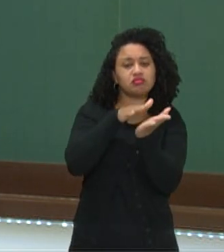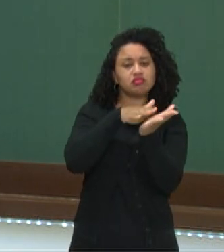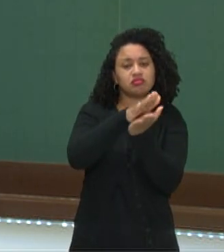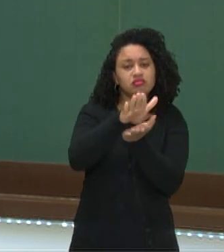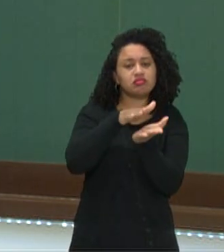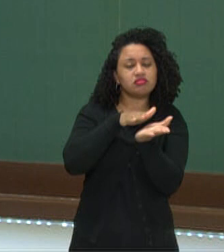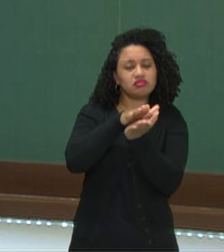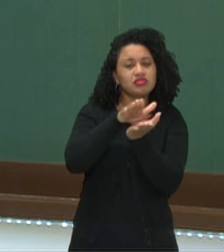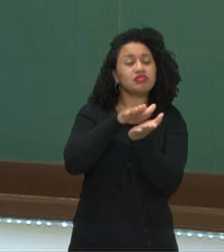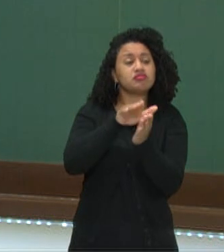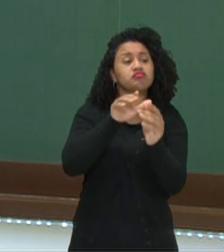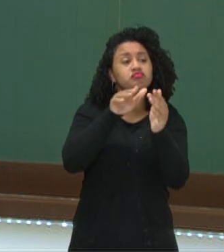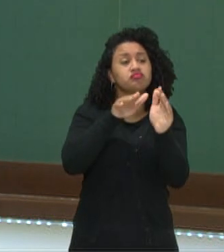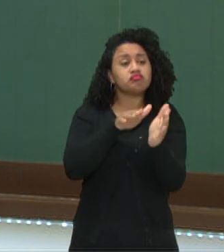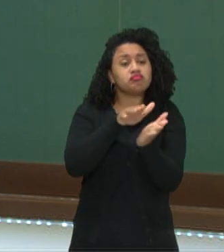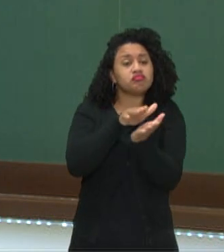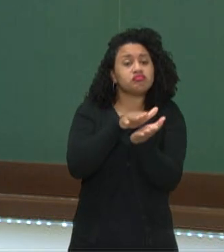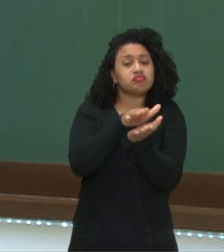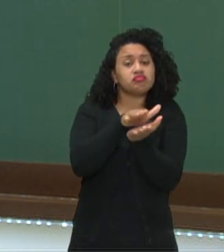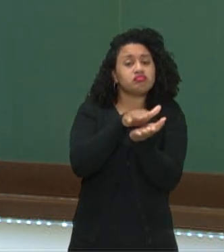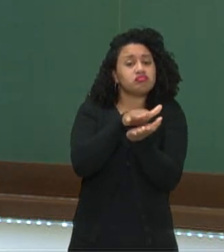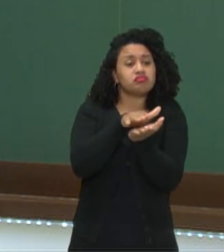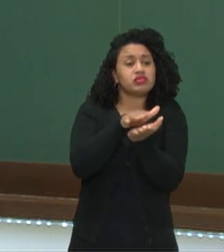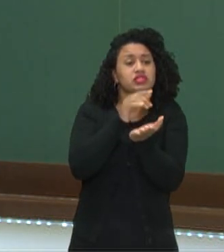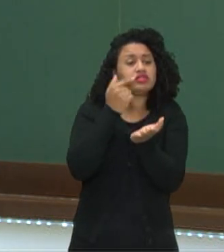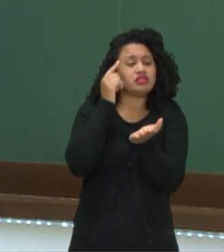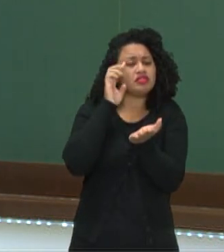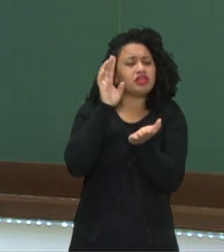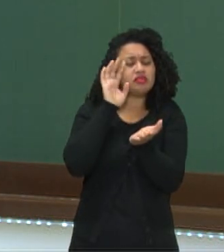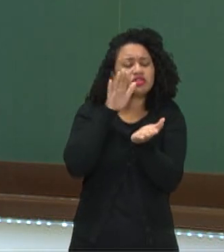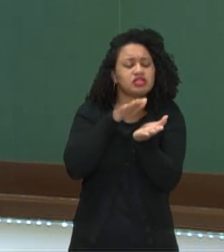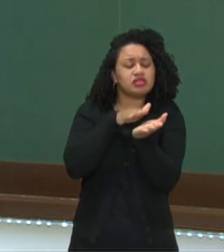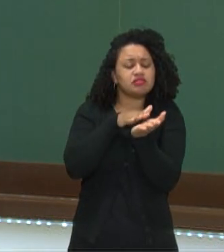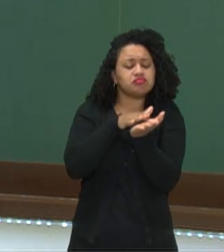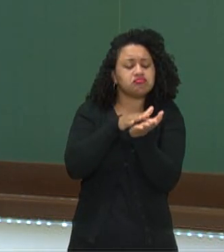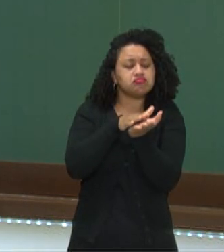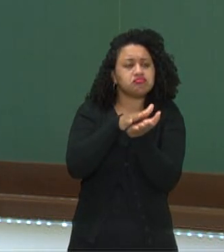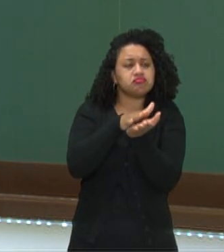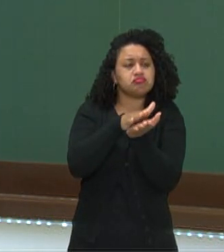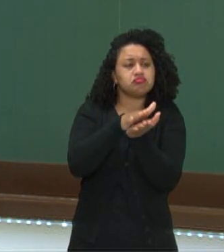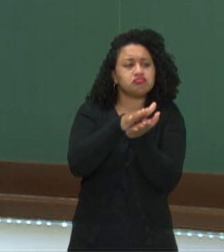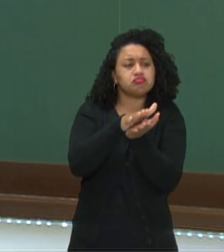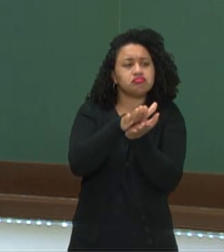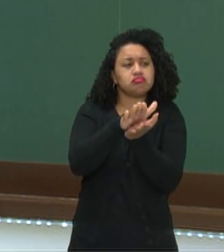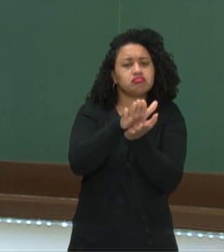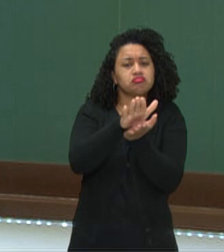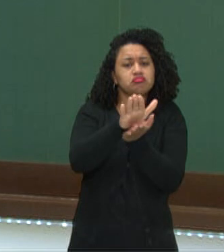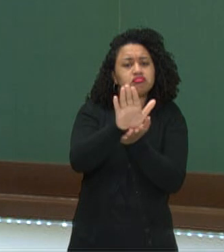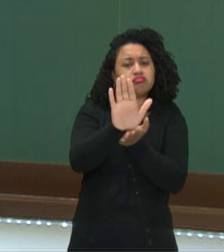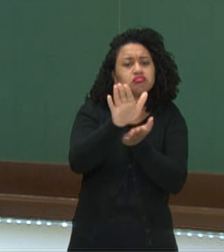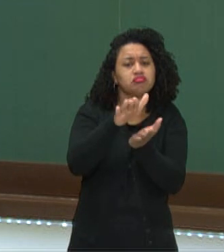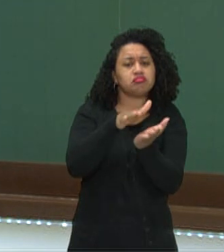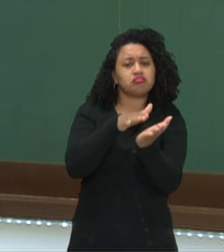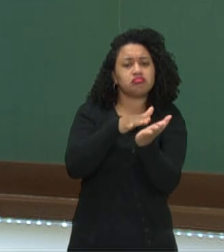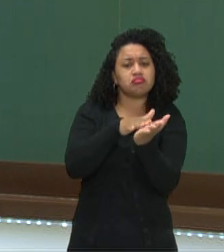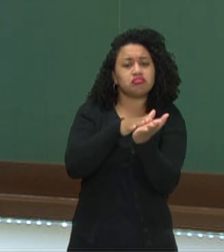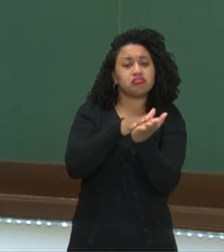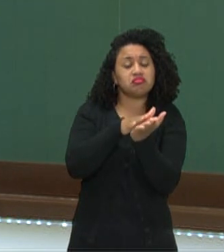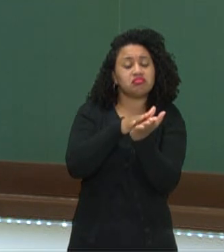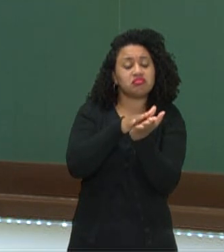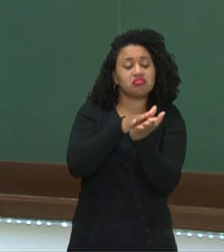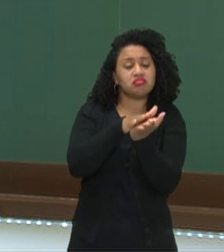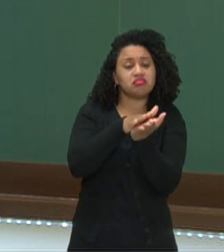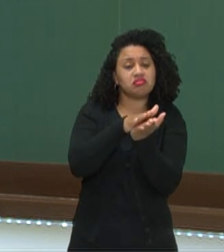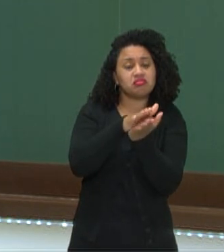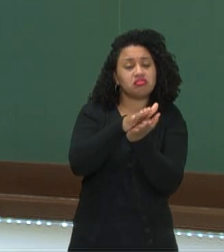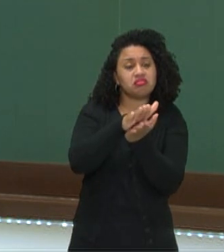superfícies estão em repouso. Ou seja, se você for imaginar que está passando o pneu aqui, você imagina o seguinte, a superfície está